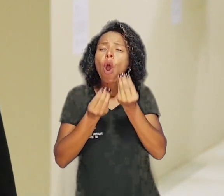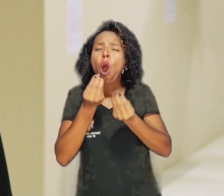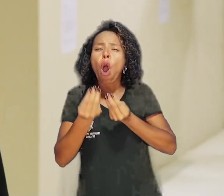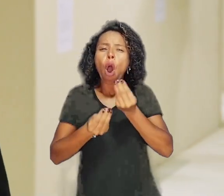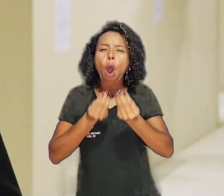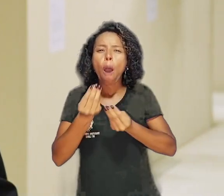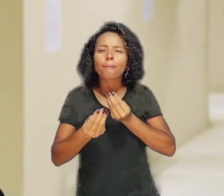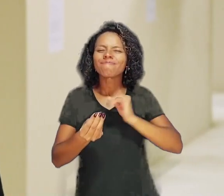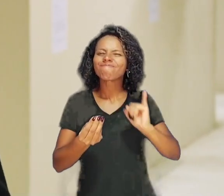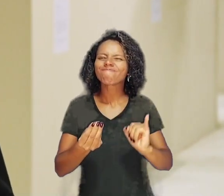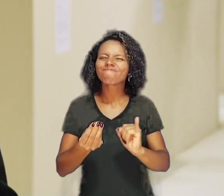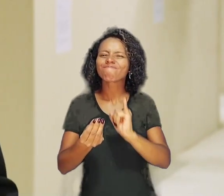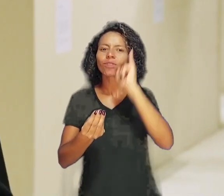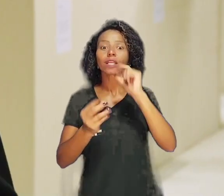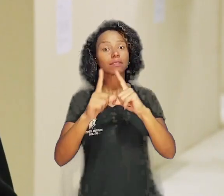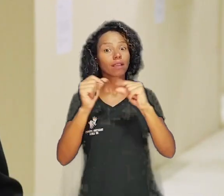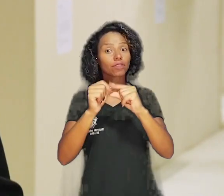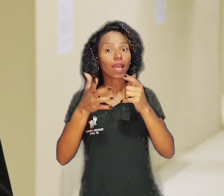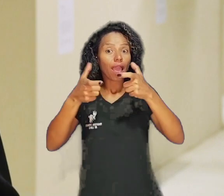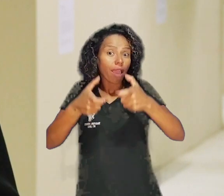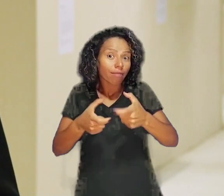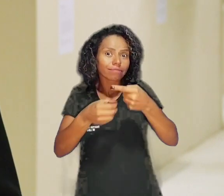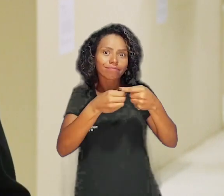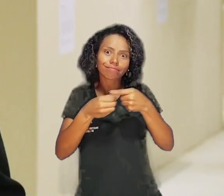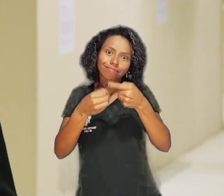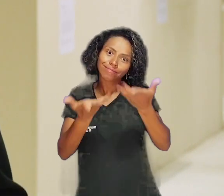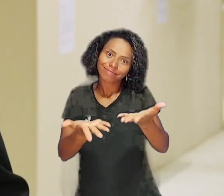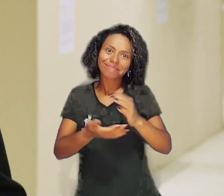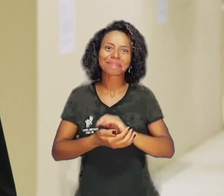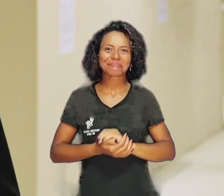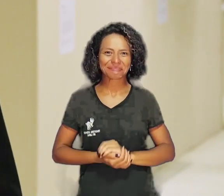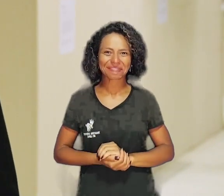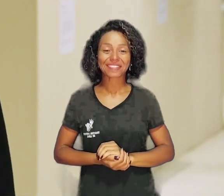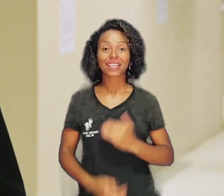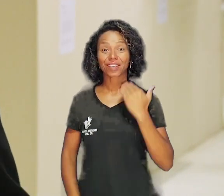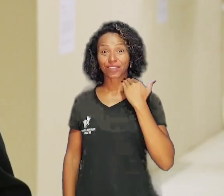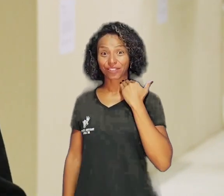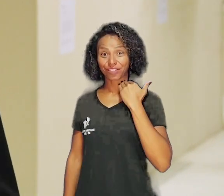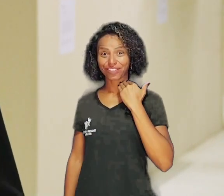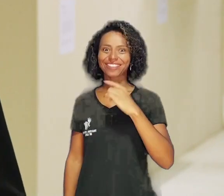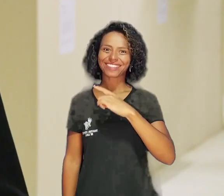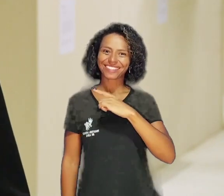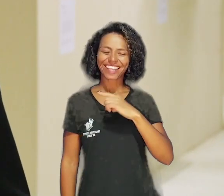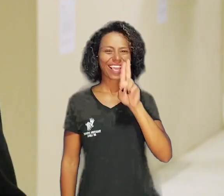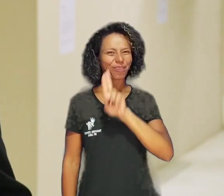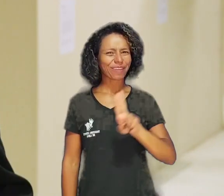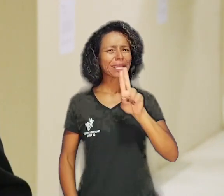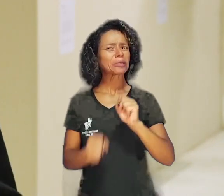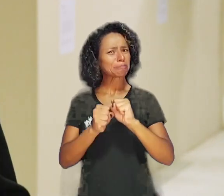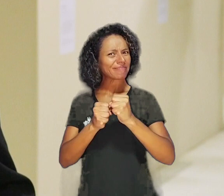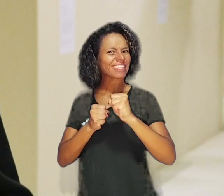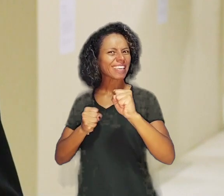região. Juiz de Fora é hoje uma cidade que conta com uma grande universidade de qualidade,